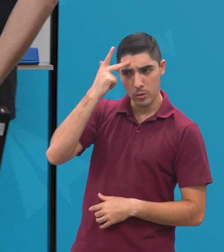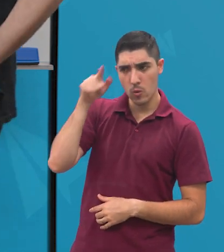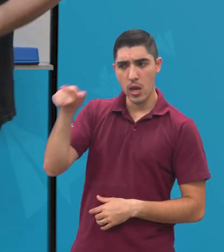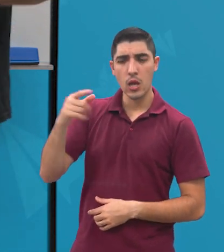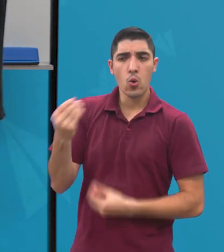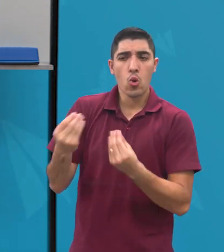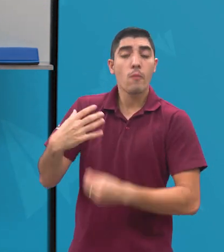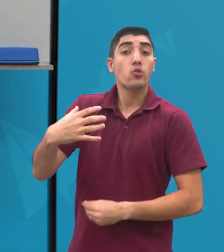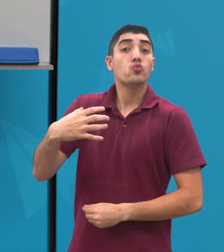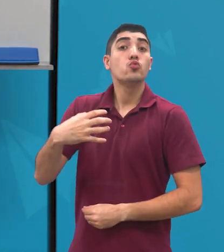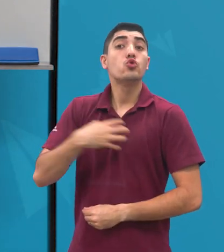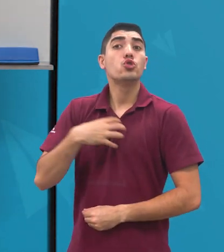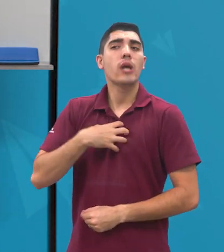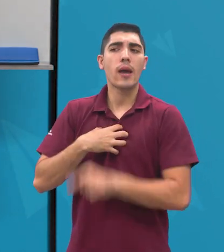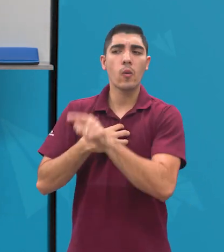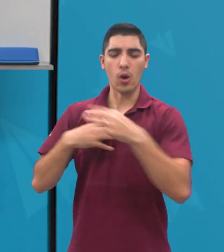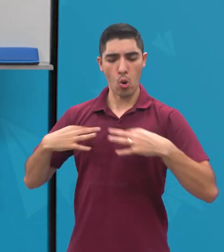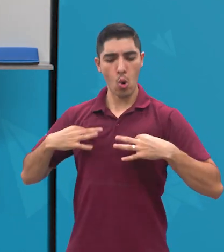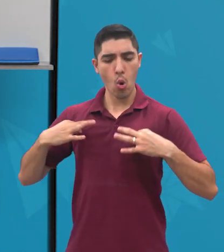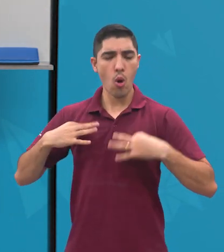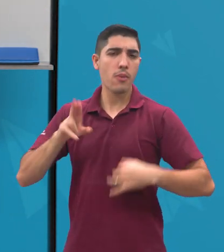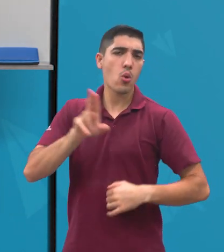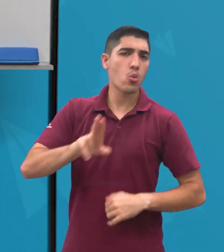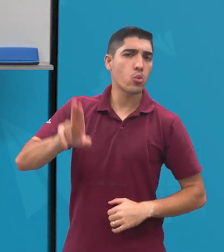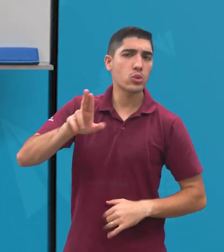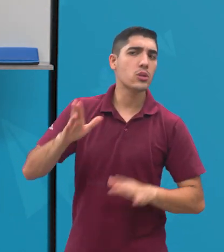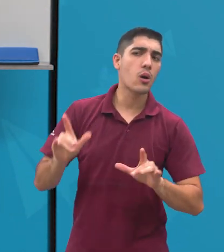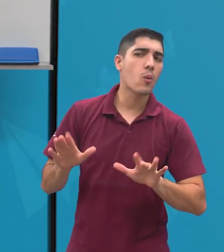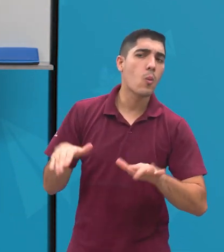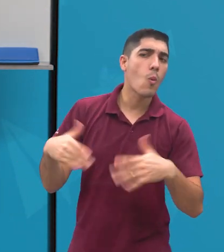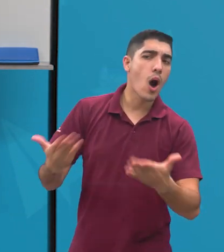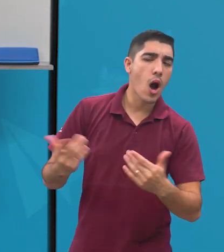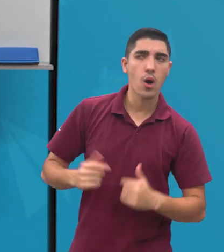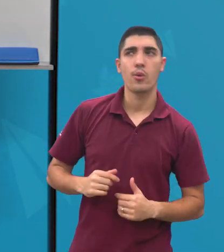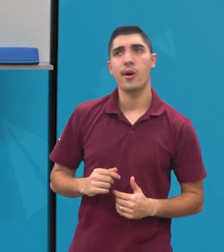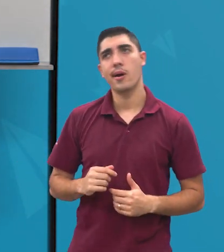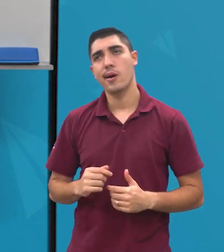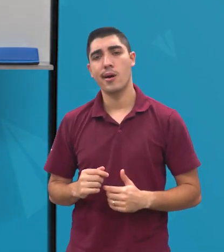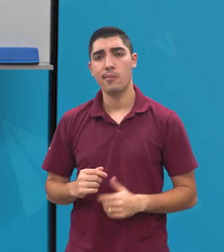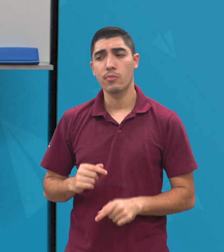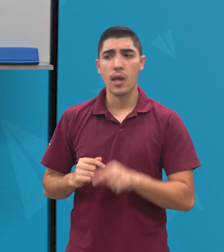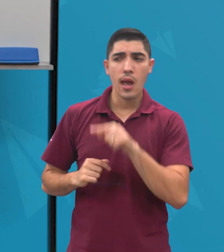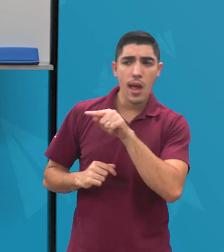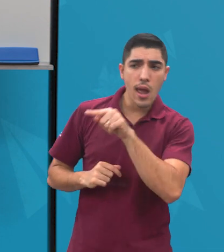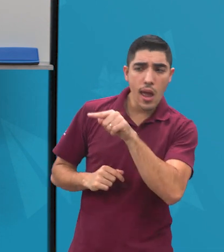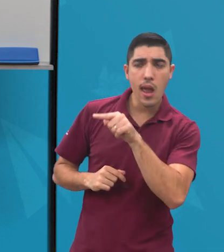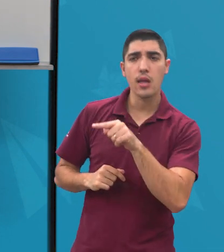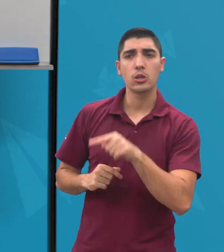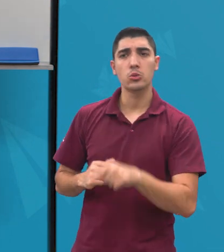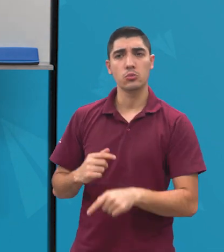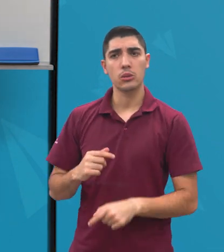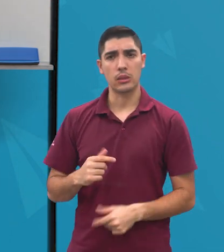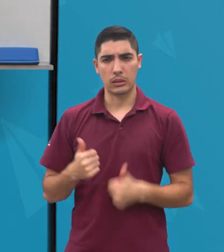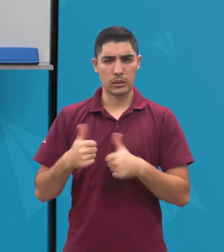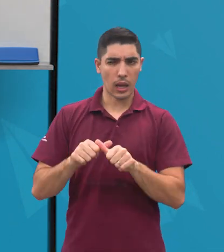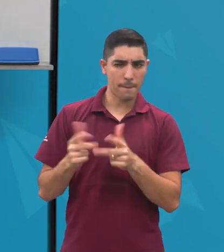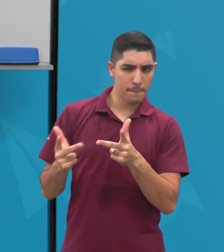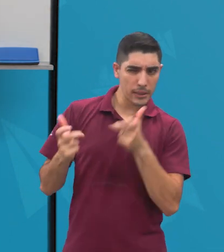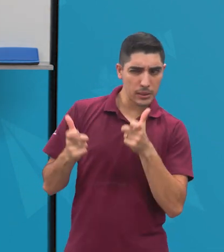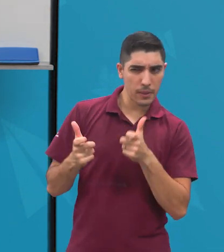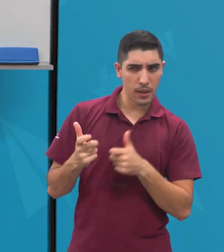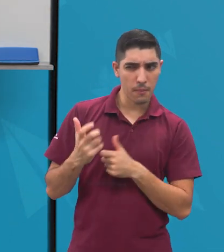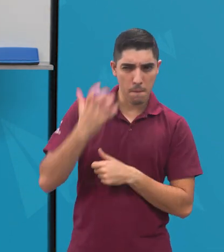apresentam, quais roupas elas estão vestindo, qual o seu estado de espírito, o